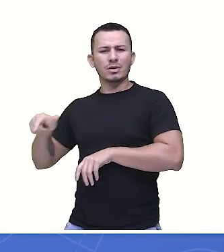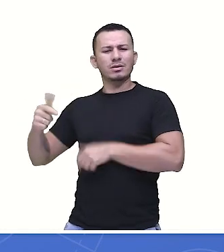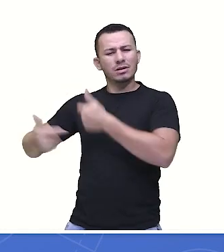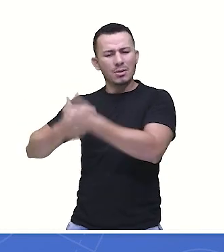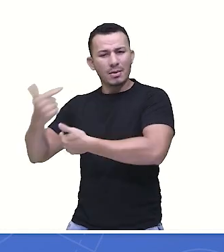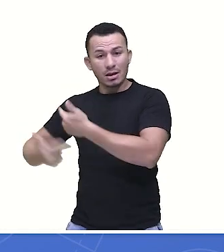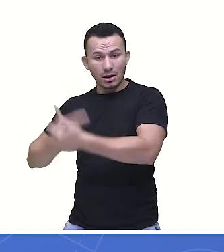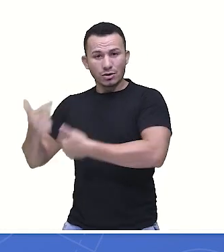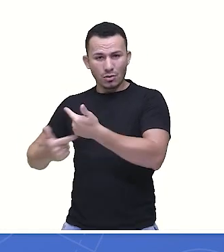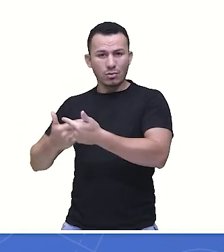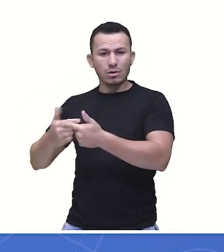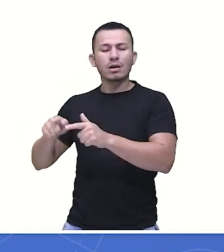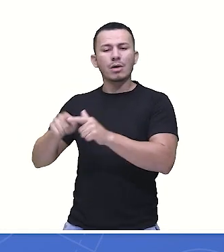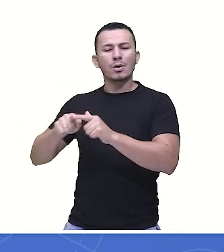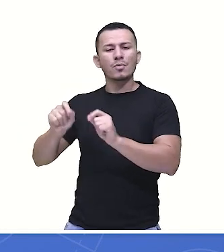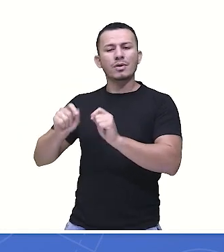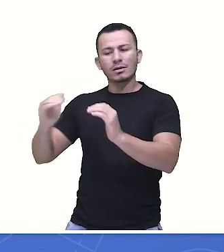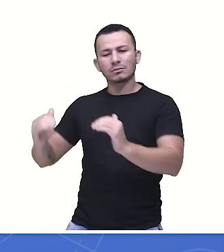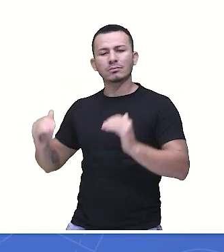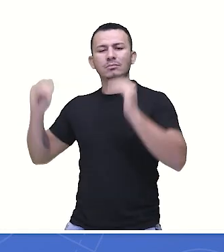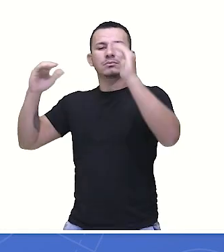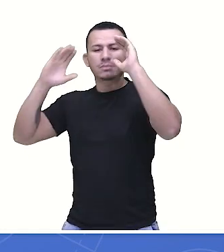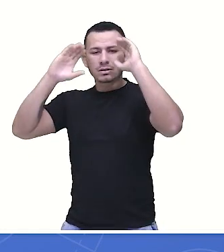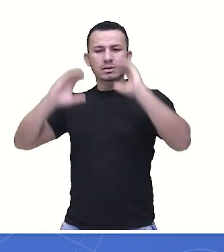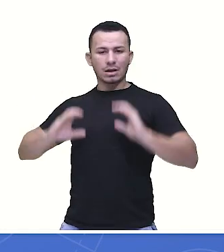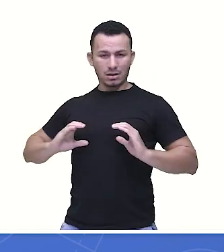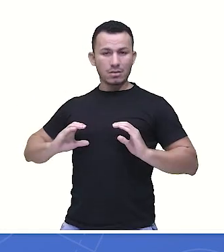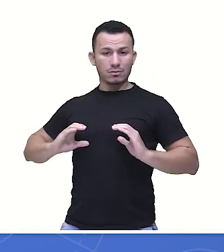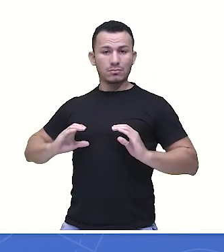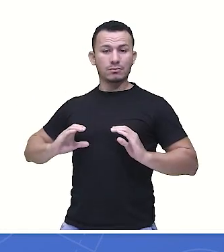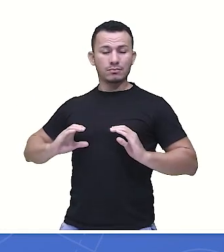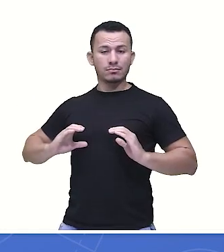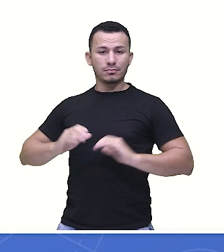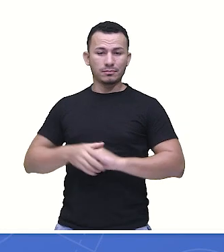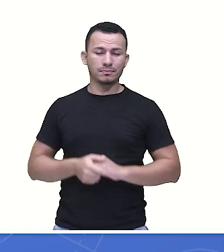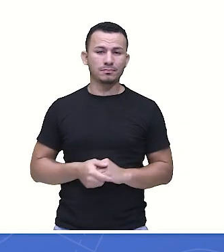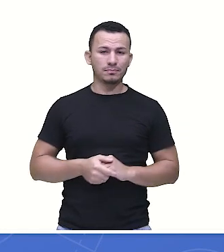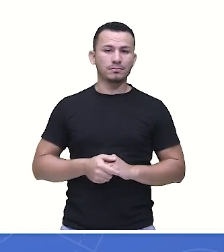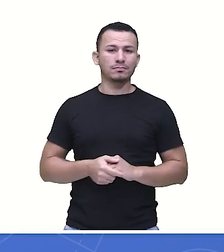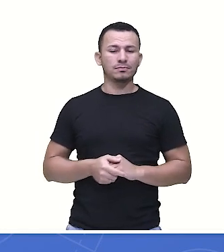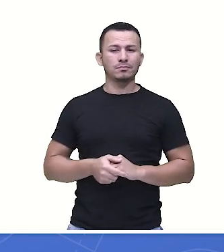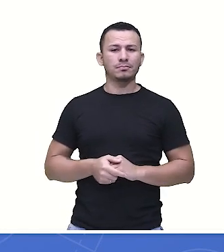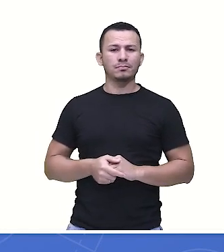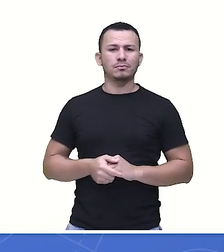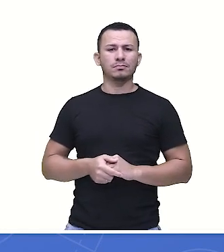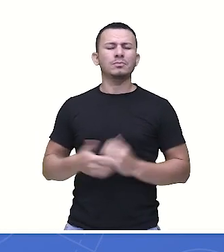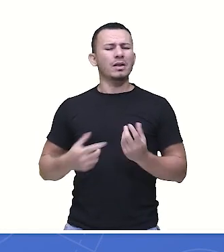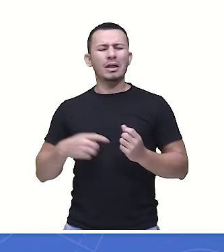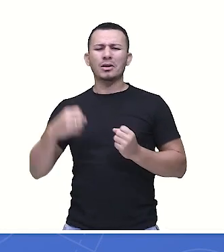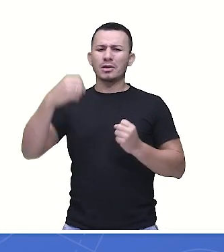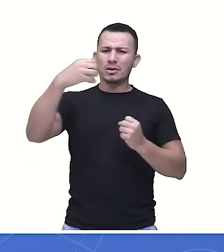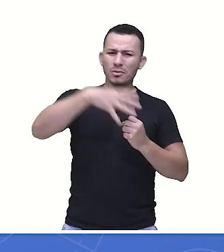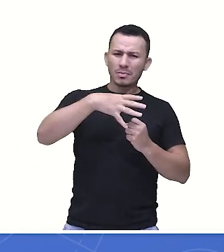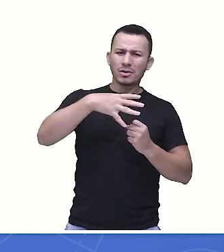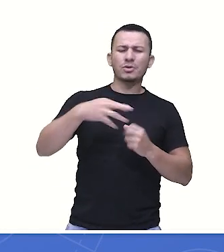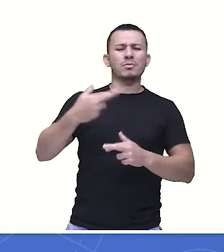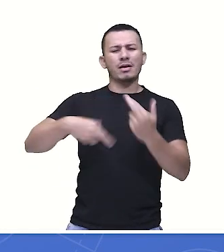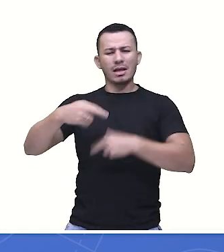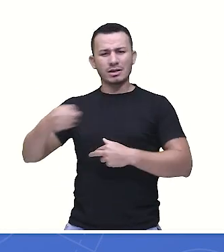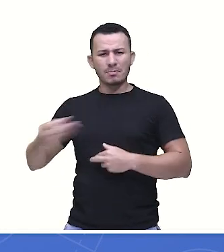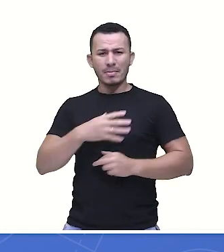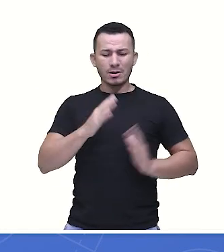de cidadania, certo? Isso com toda a questão daí do iluminismo, né, do renascimento e todo